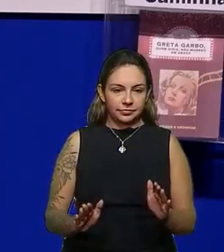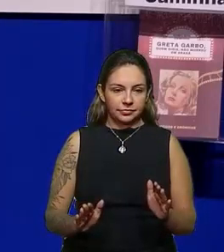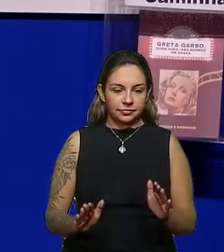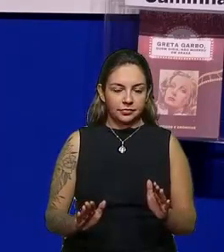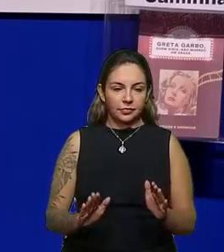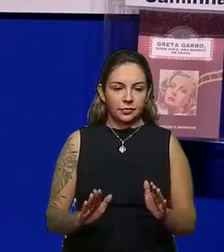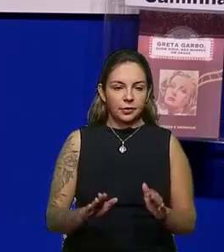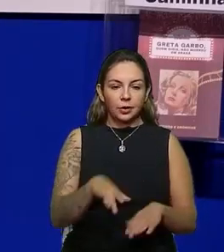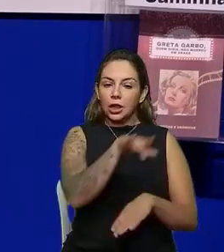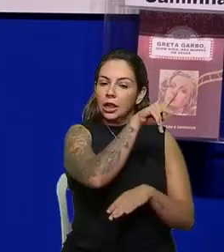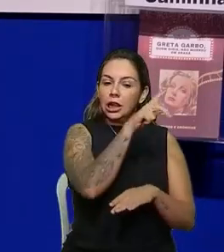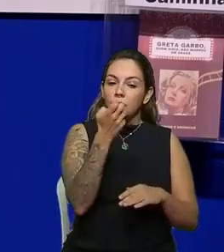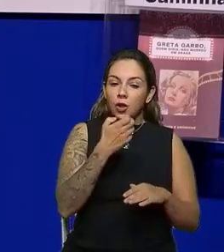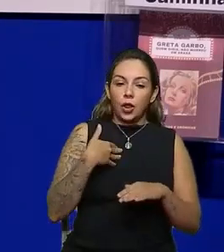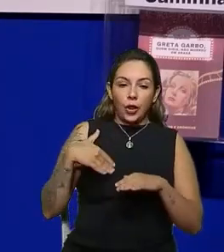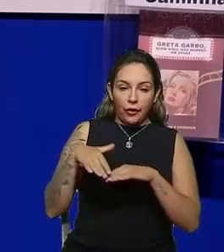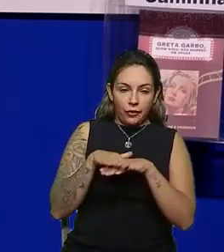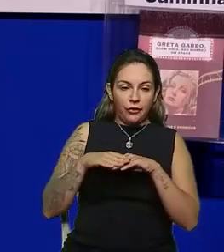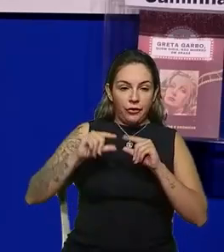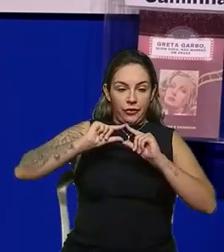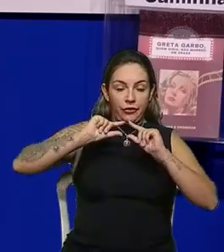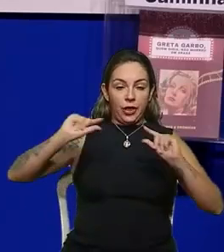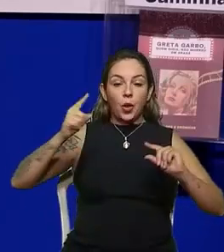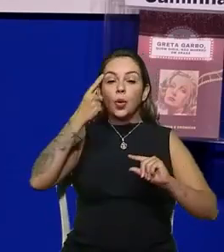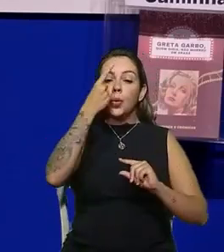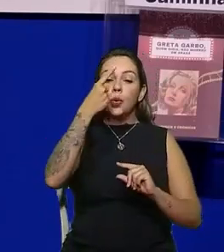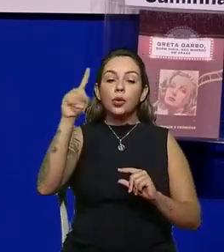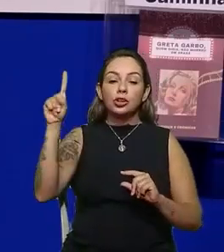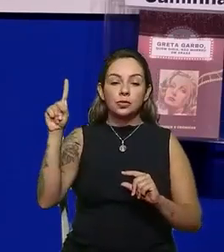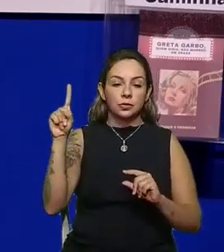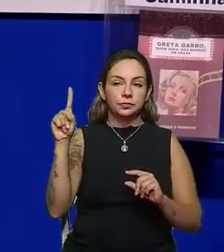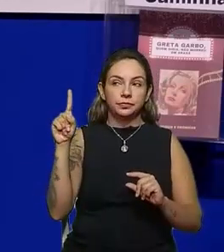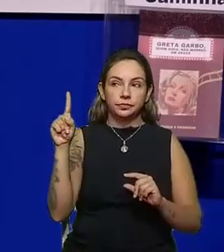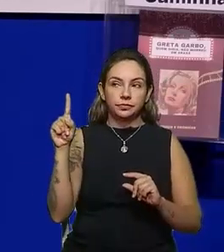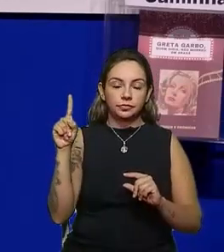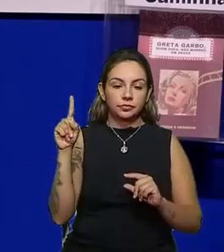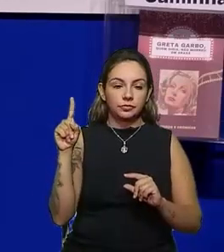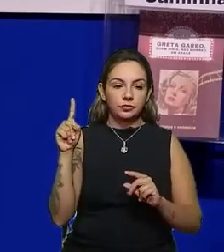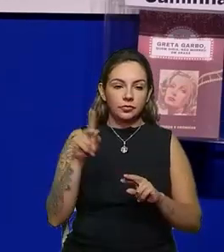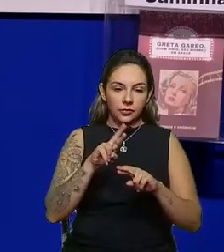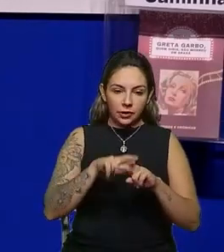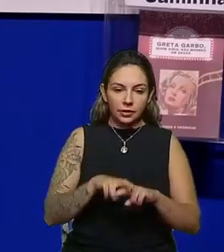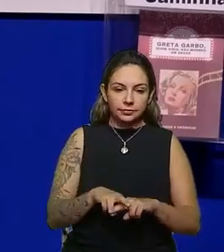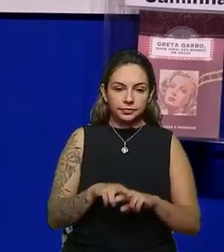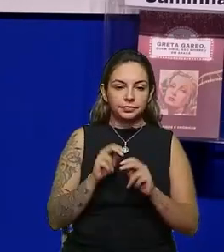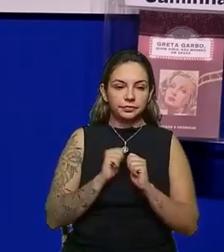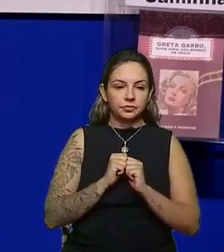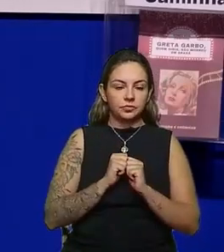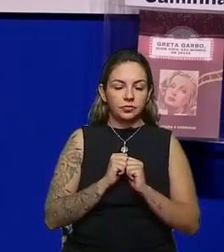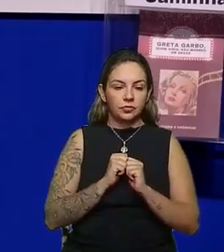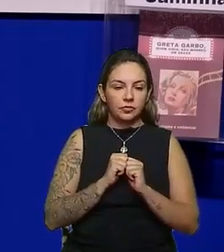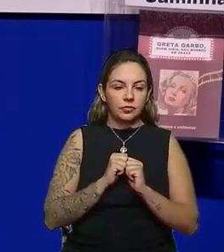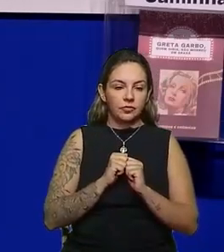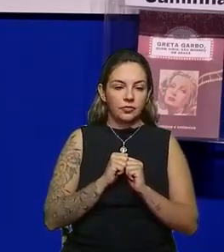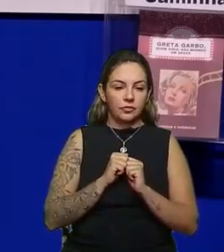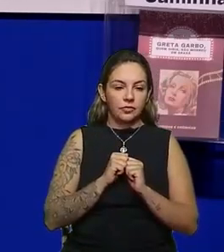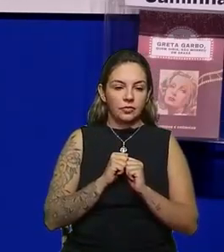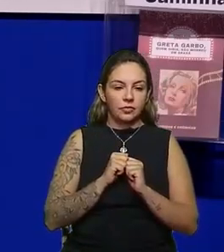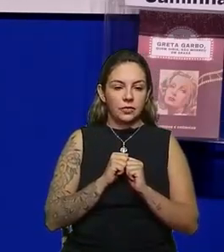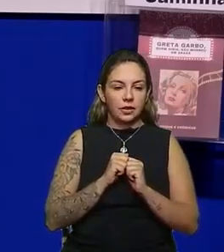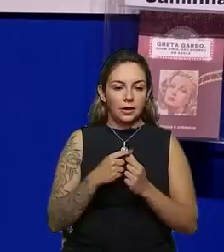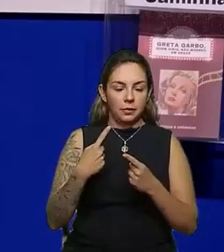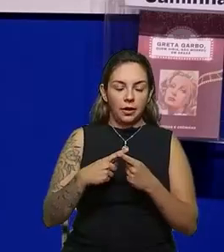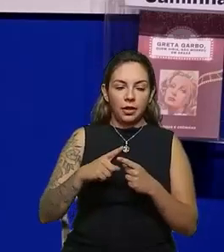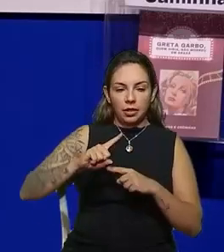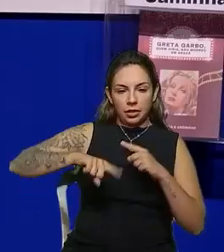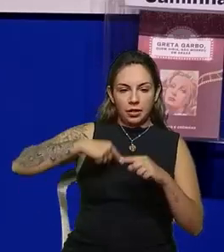pouquinho, com o último verso do poema Canto o Homem do Povo, Charlie Chaplin. E